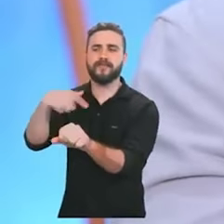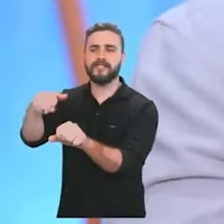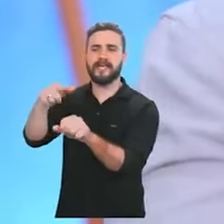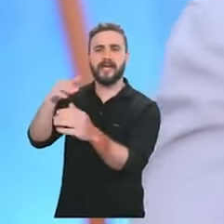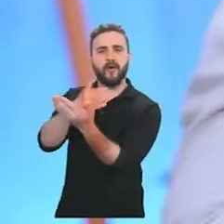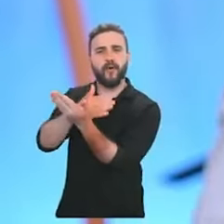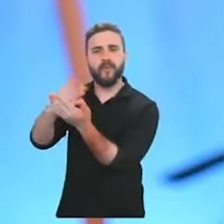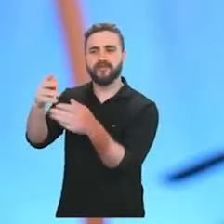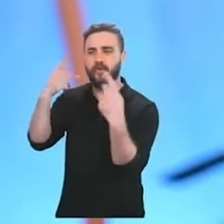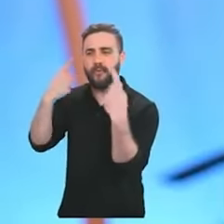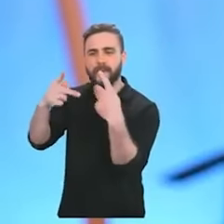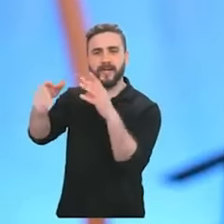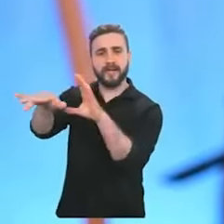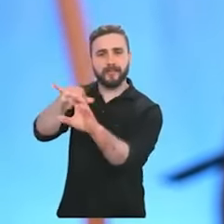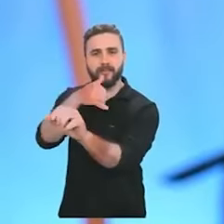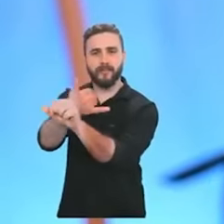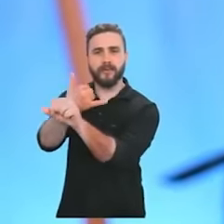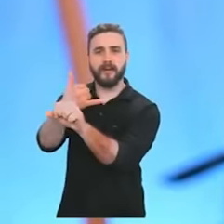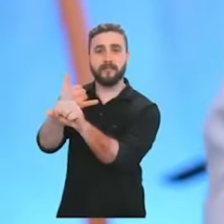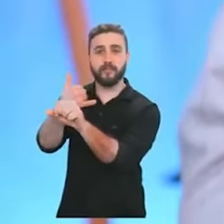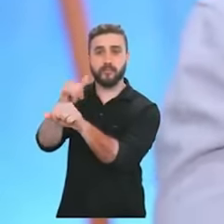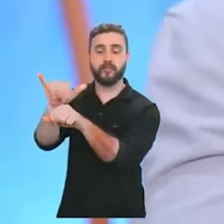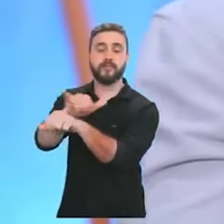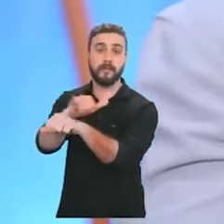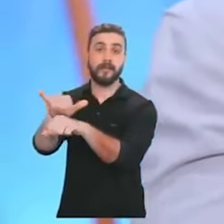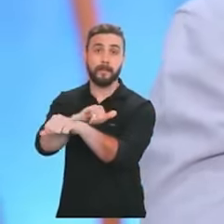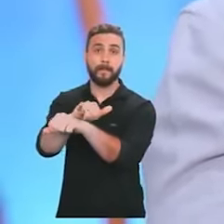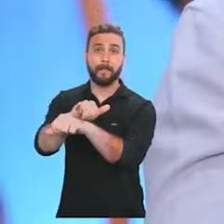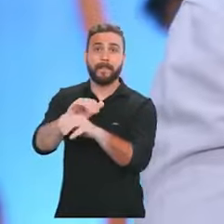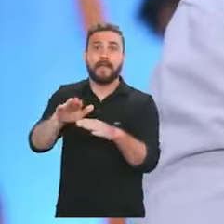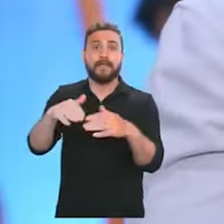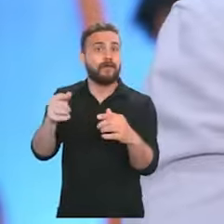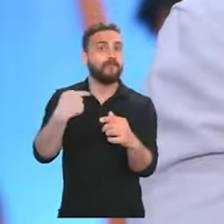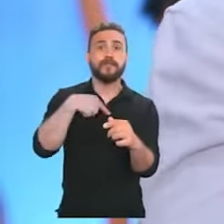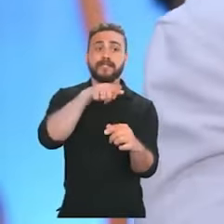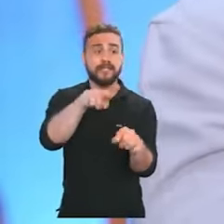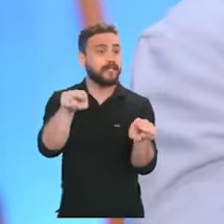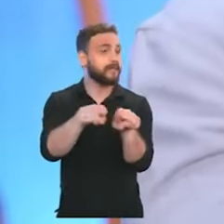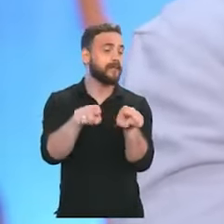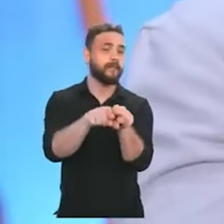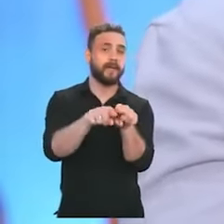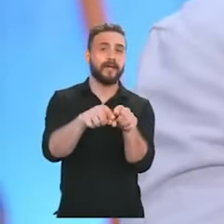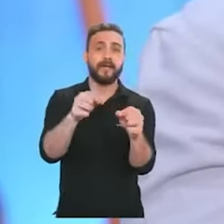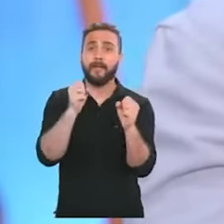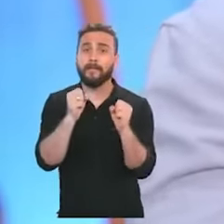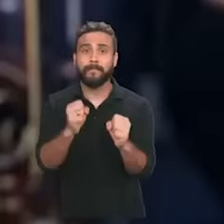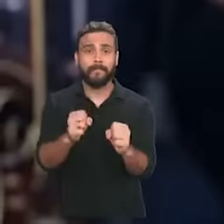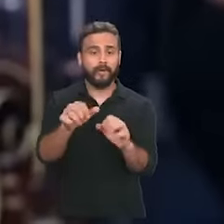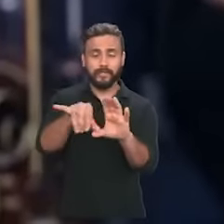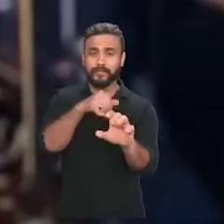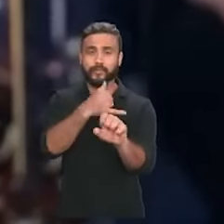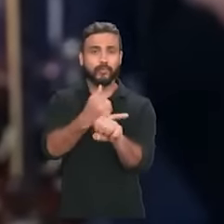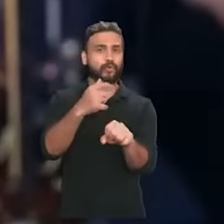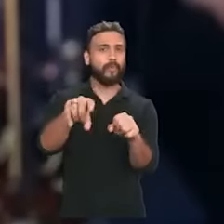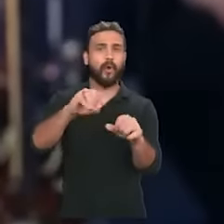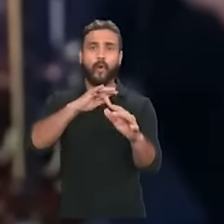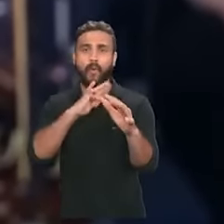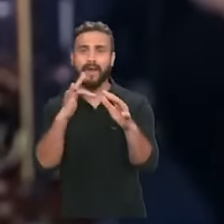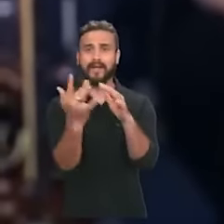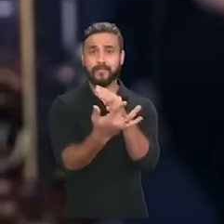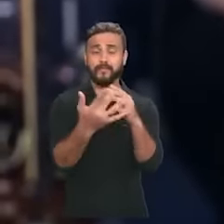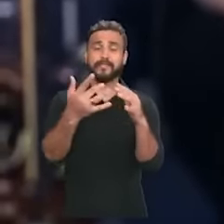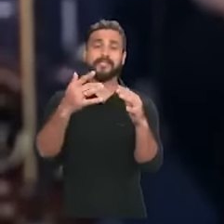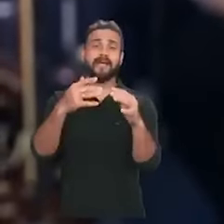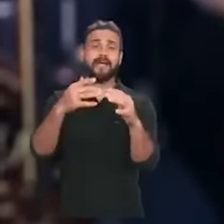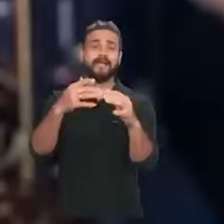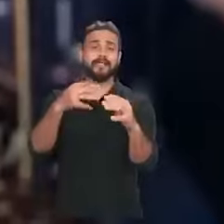vezes a gente, até estando aqui, dá para fazer missão em home office, se assim posso dizer, né? Home church. Bom, eu sempre fui um